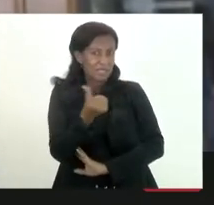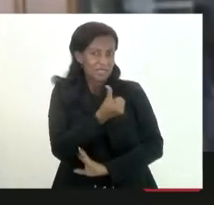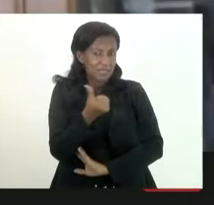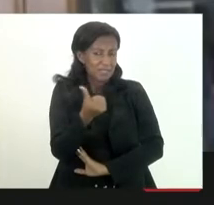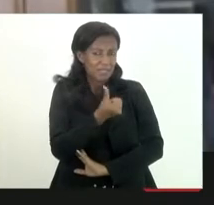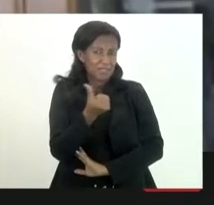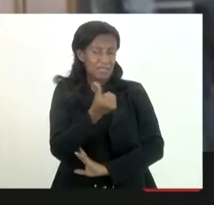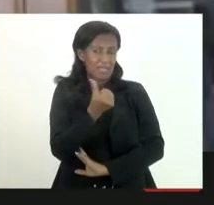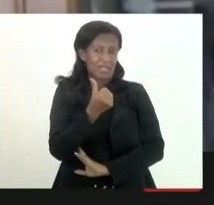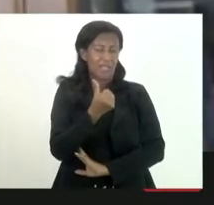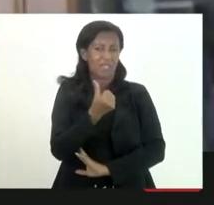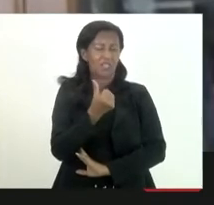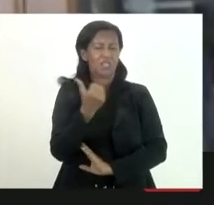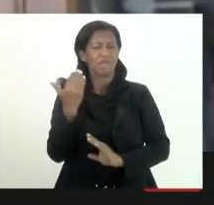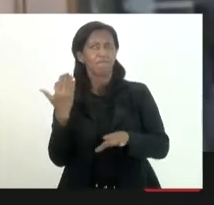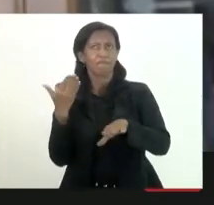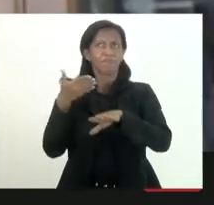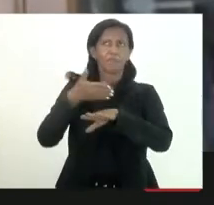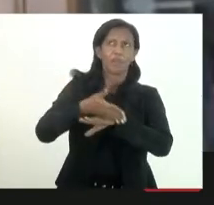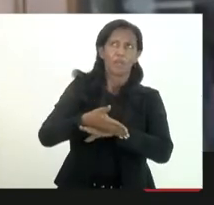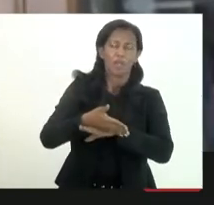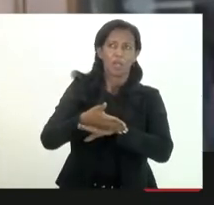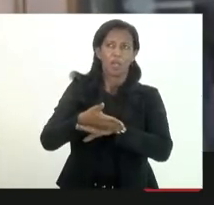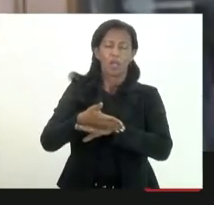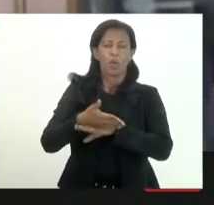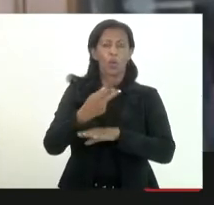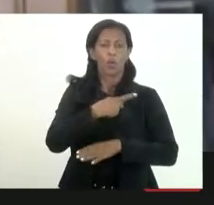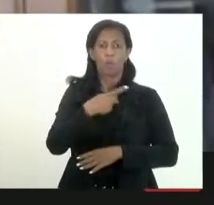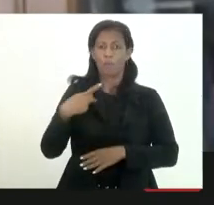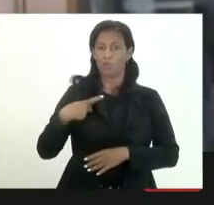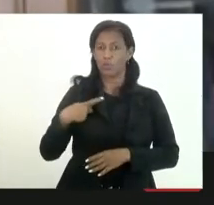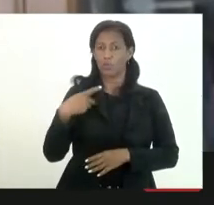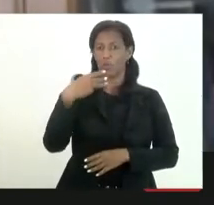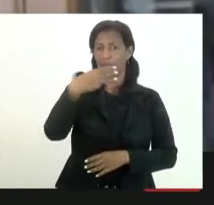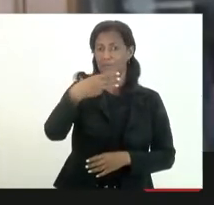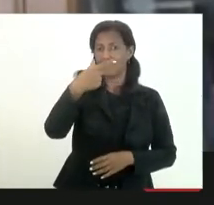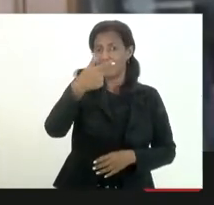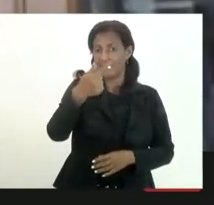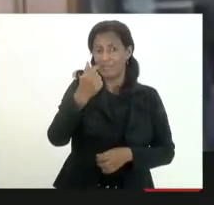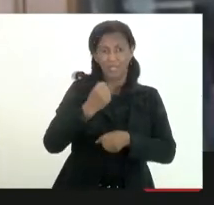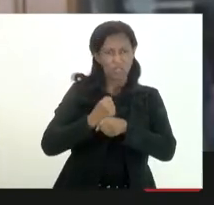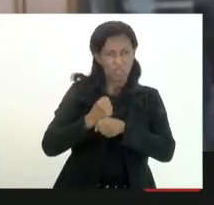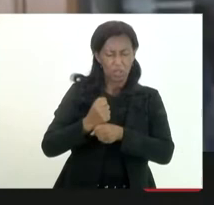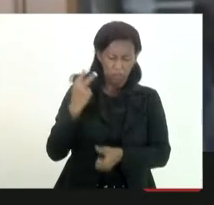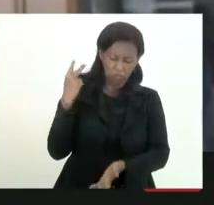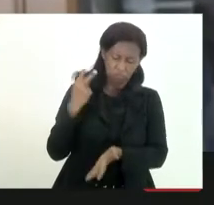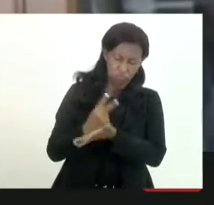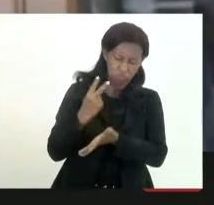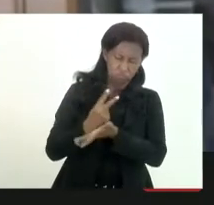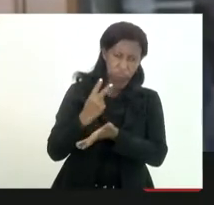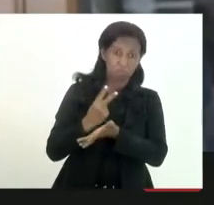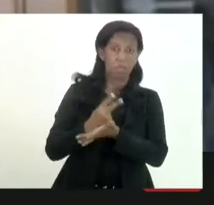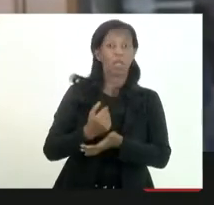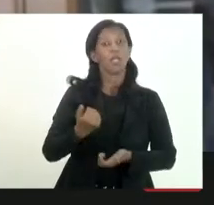E assumi como pastor há 37 anos. Então, acompanhei